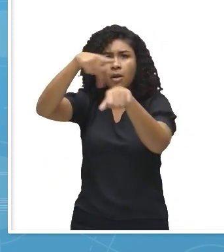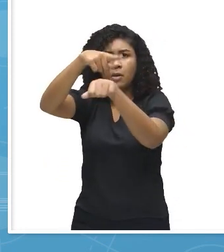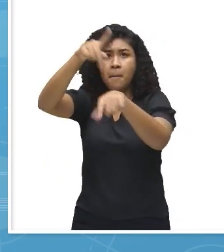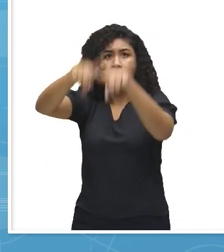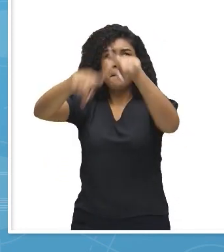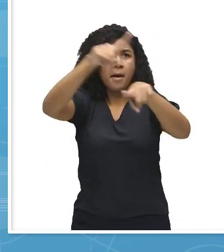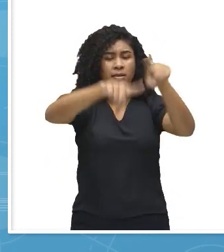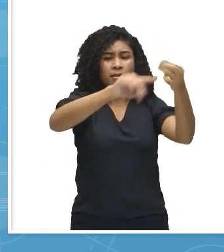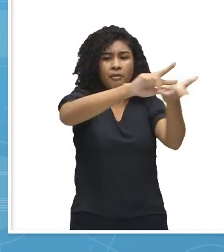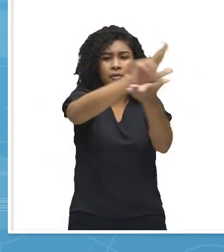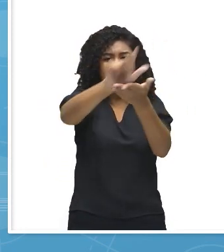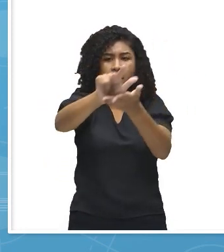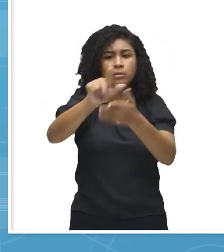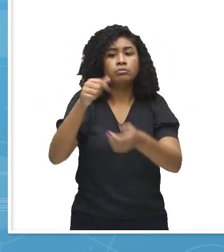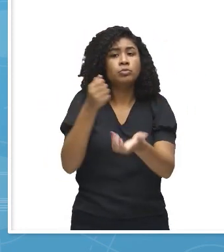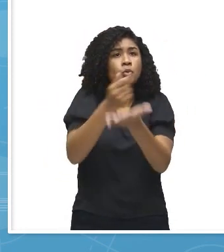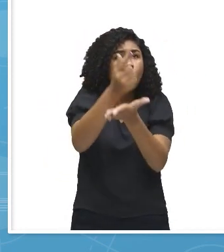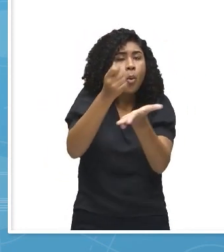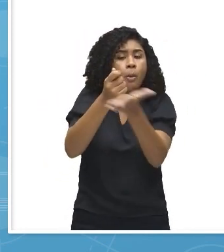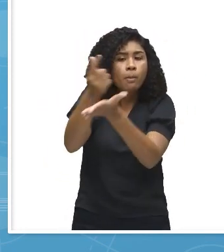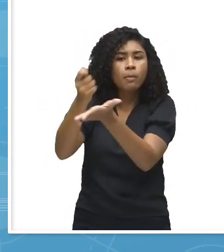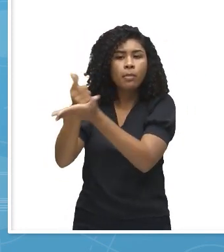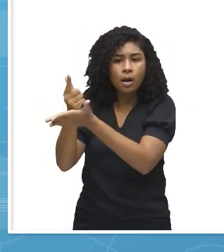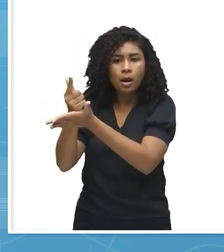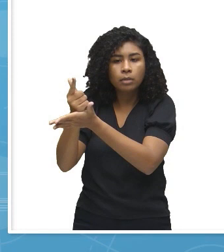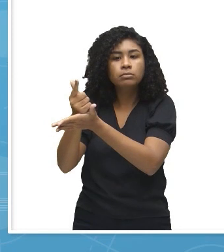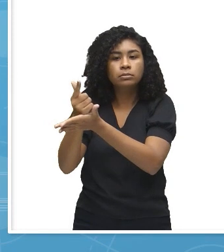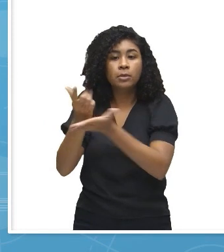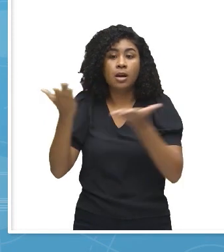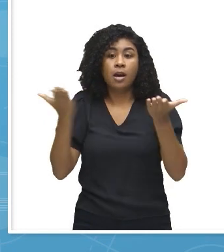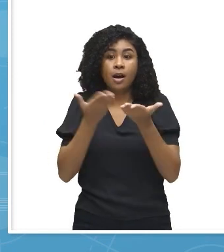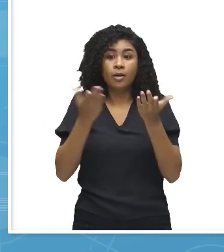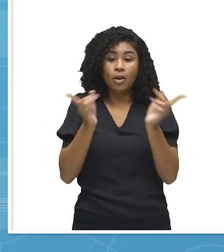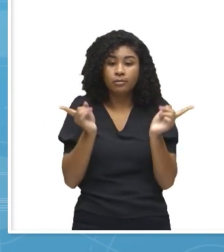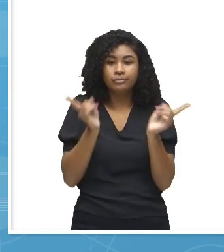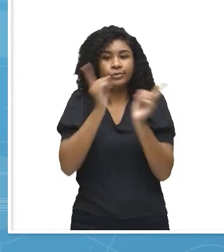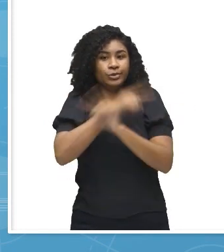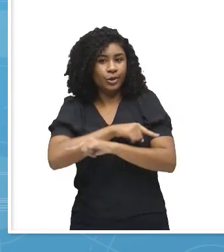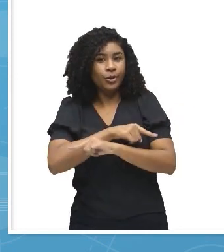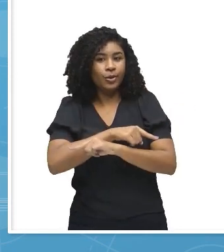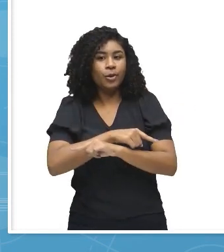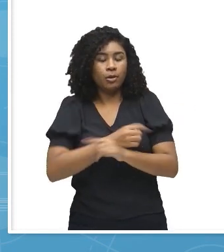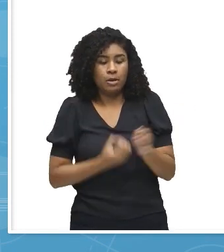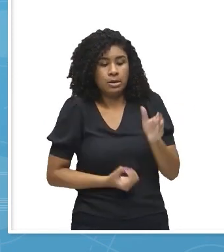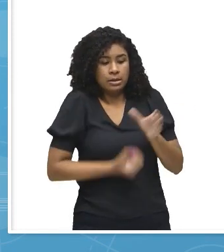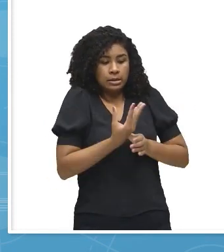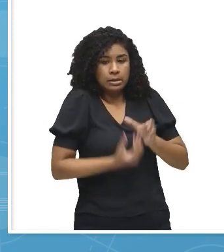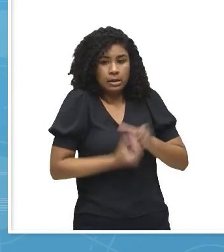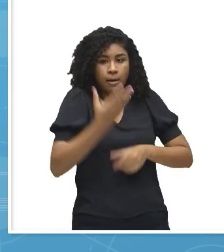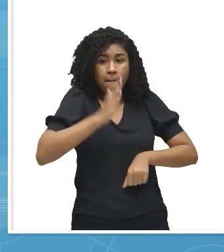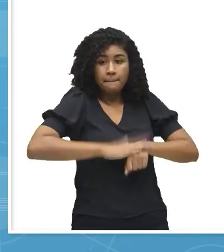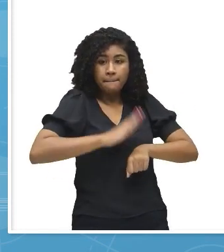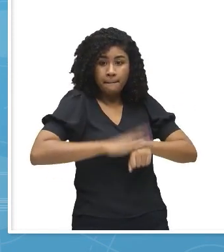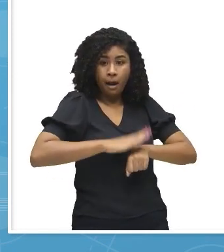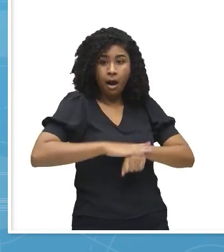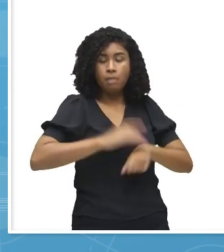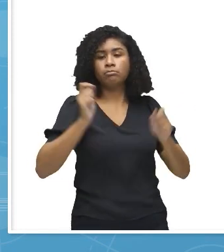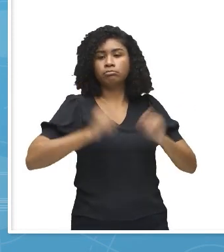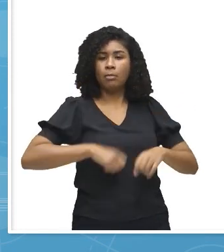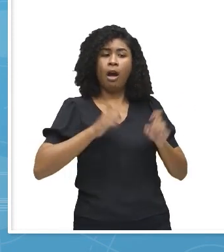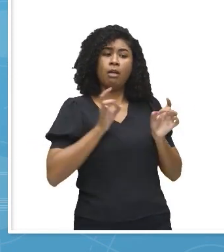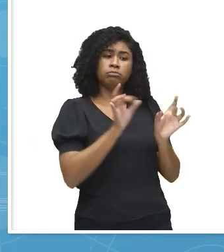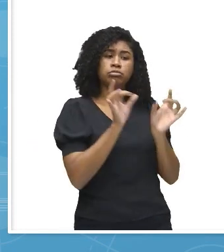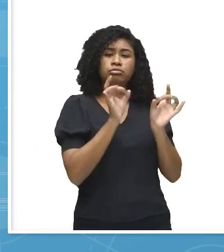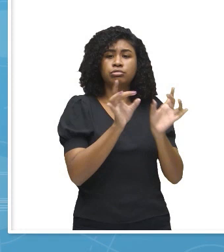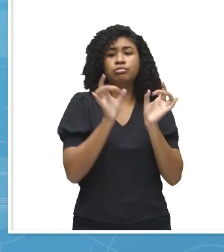vai abastecer, né, tanto o mercado interno, né, dentro do próprio Brasil, a gente vai produzir ali um determinado